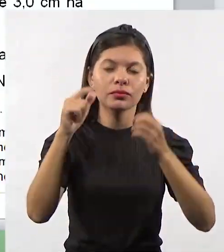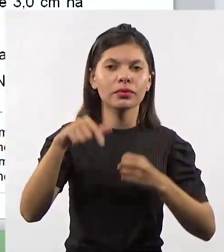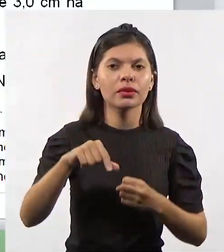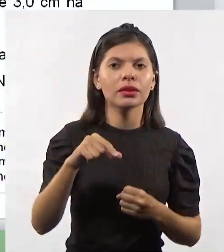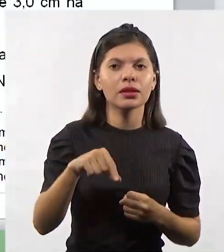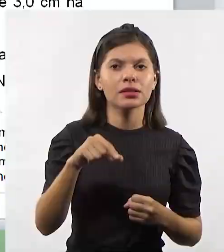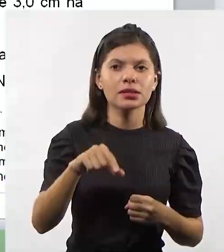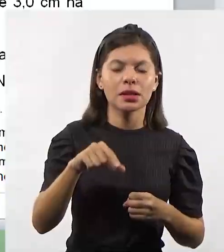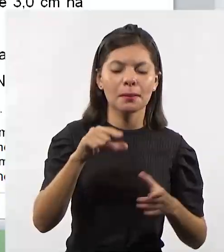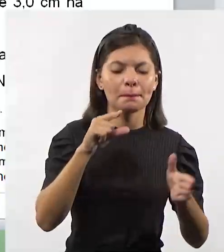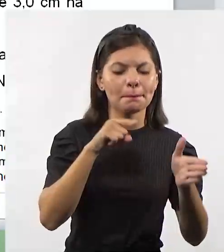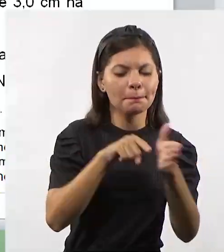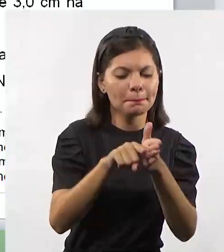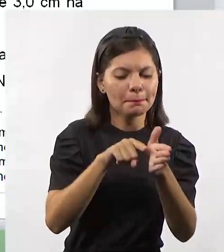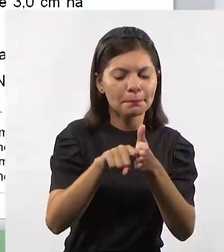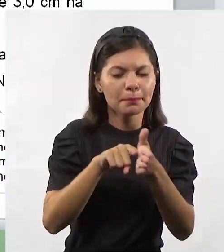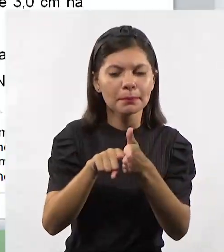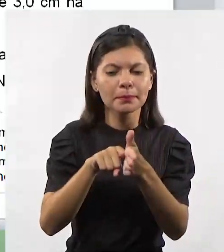pesquisa